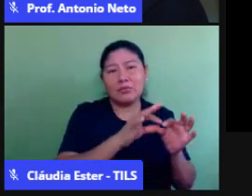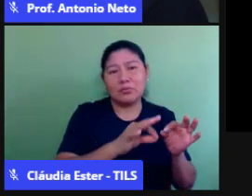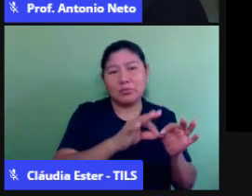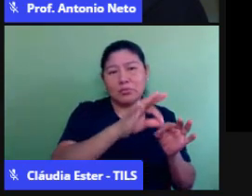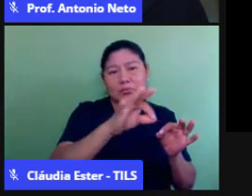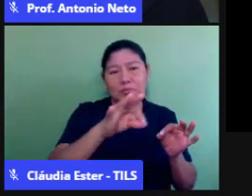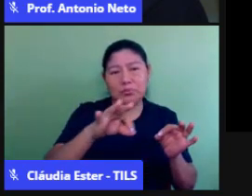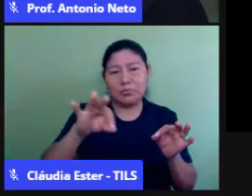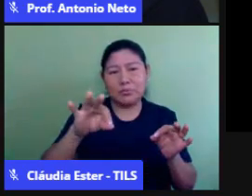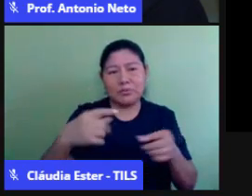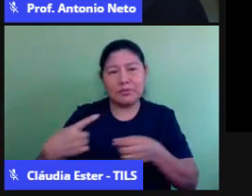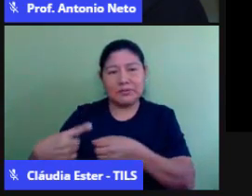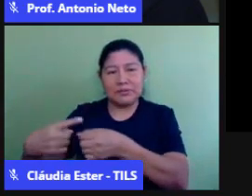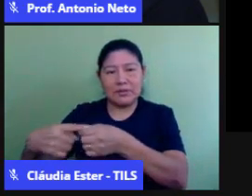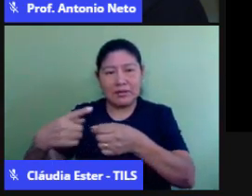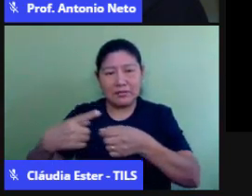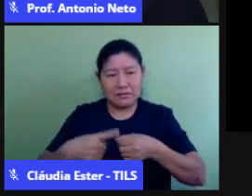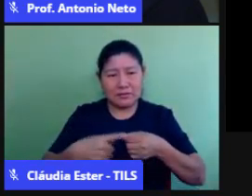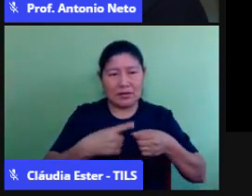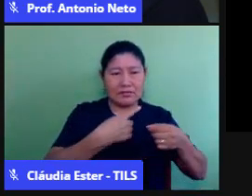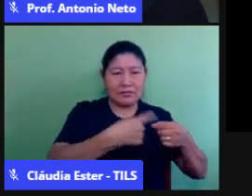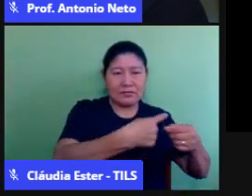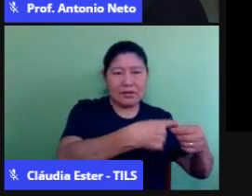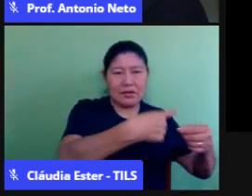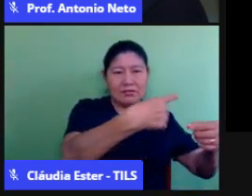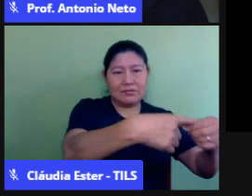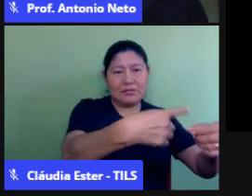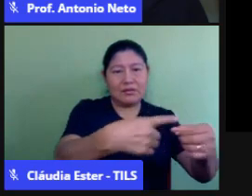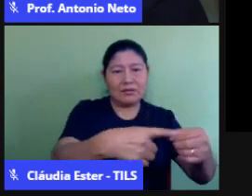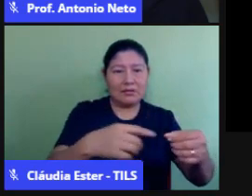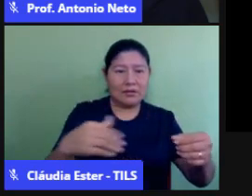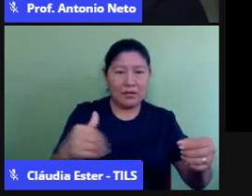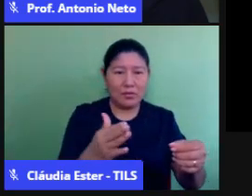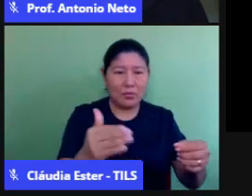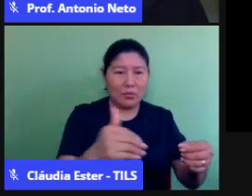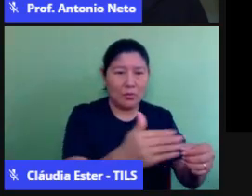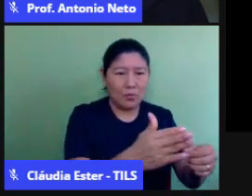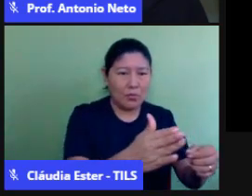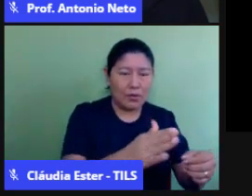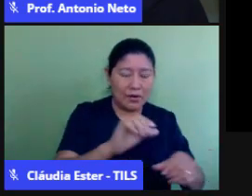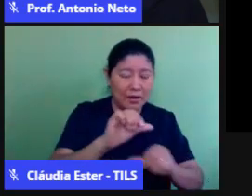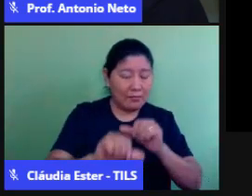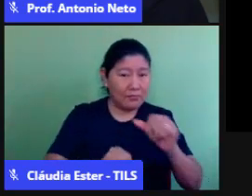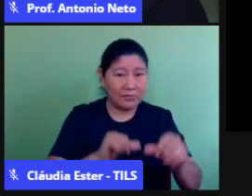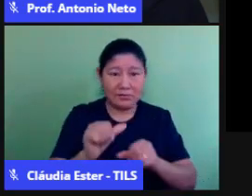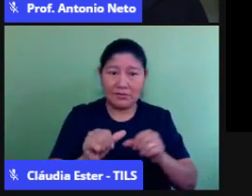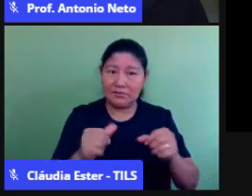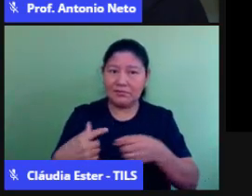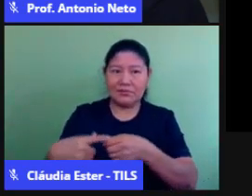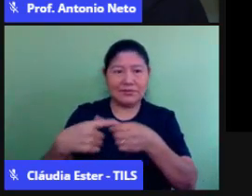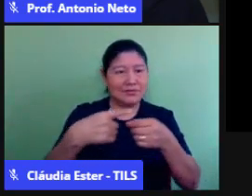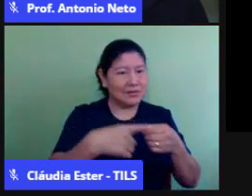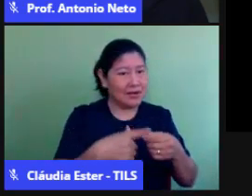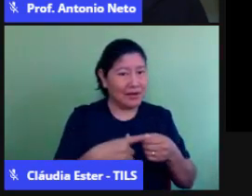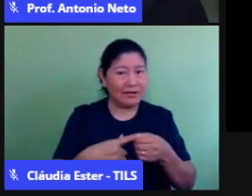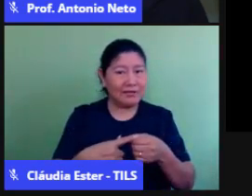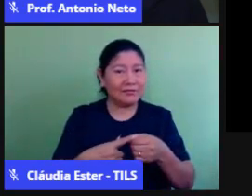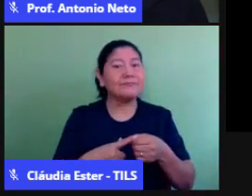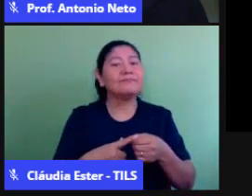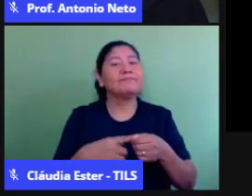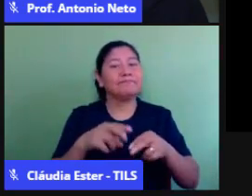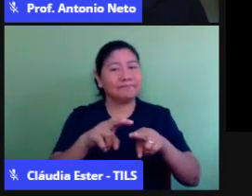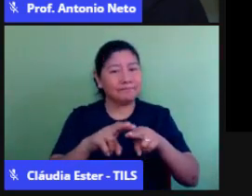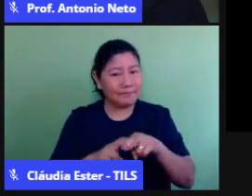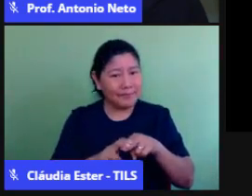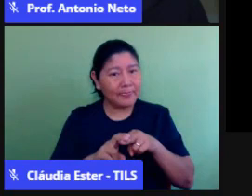ela organizava o núcleo urbano. Então, tanto é que no período da ferrovia